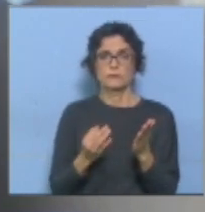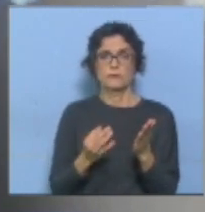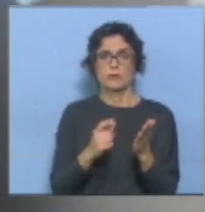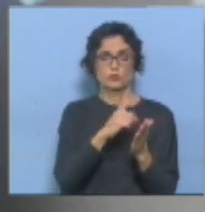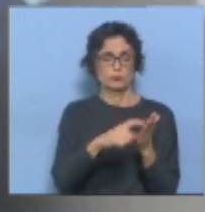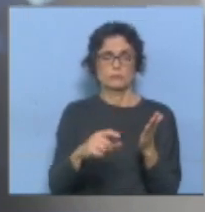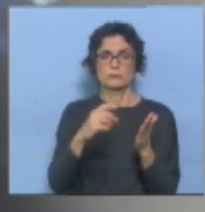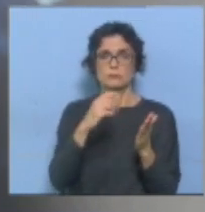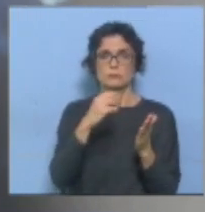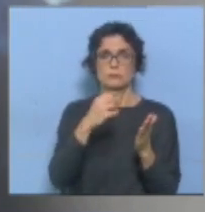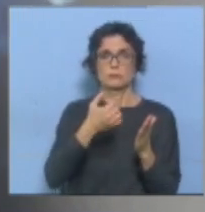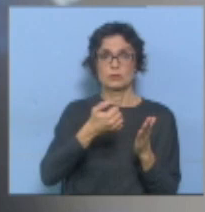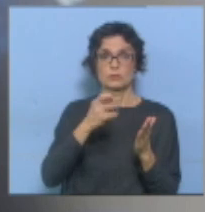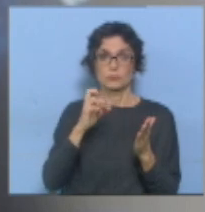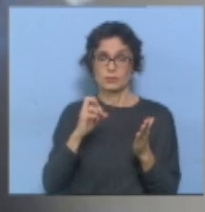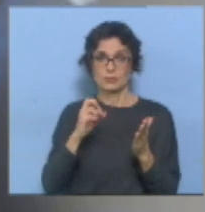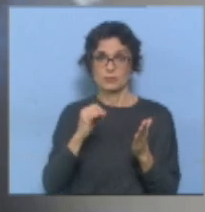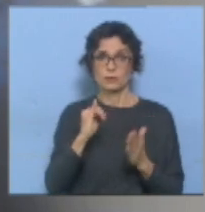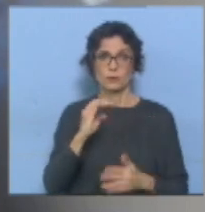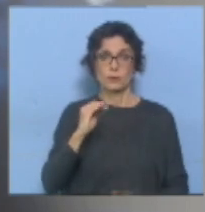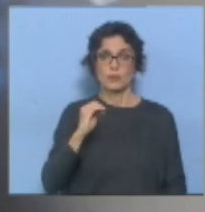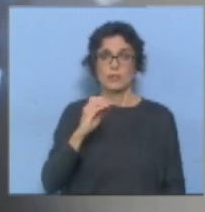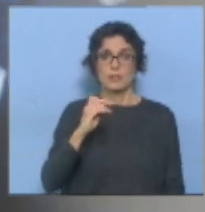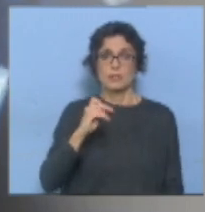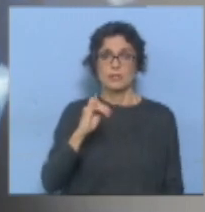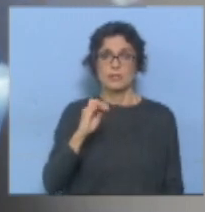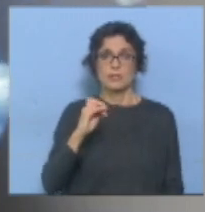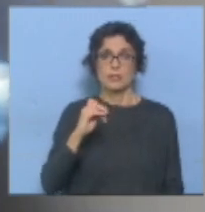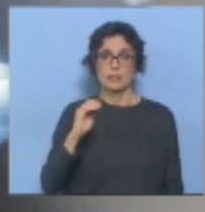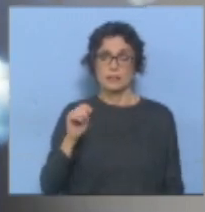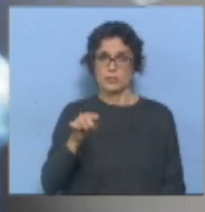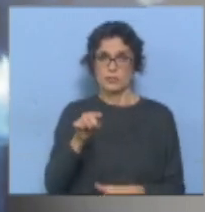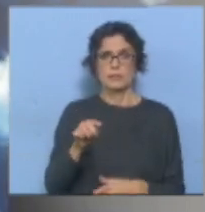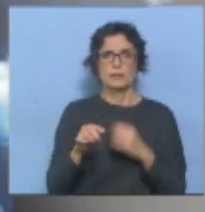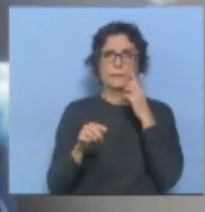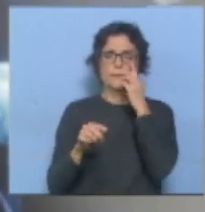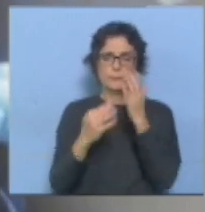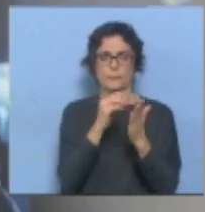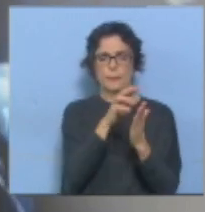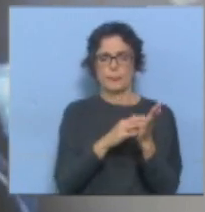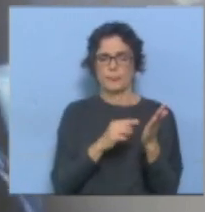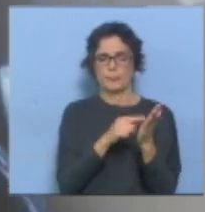capítulo 58 de Isaías e, de alguma forma, estas linhas